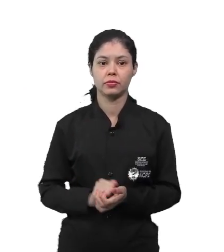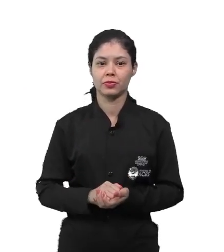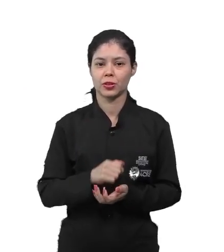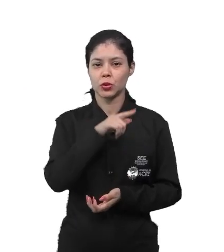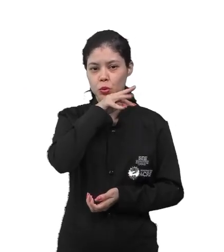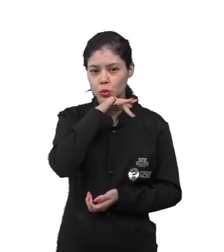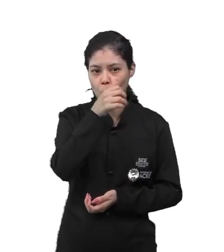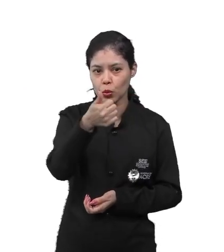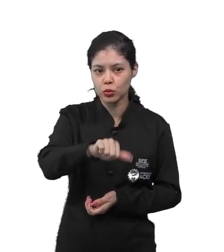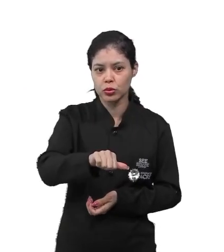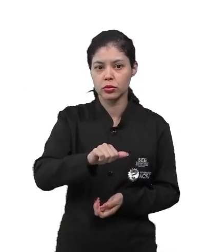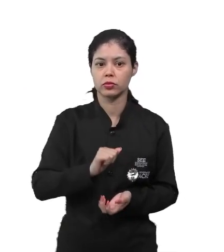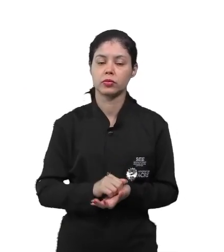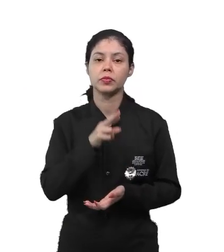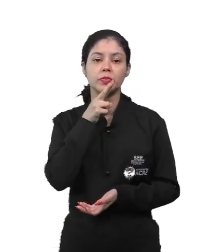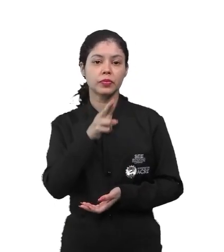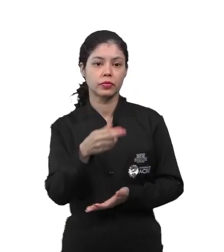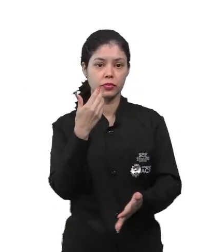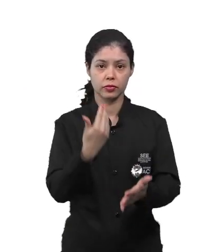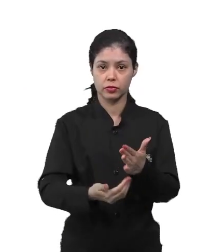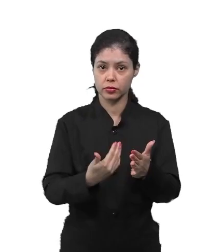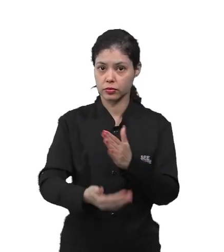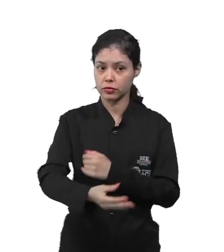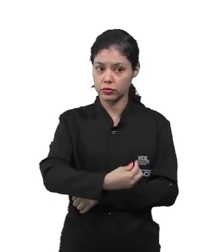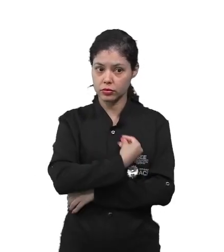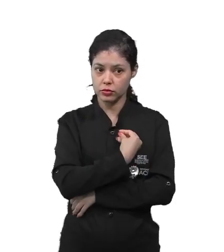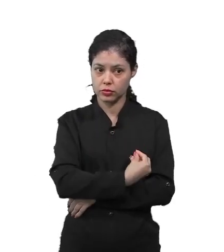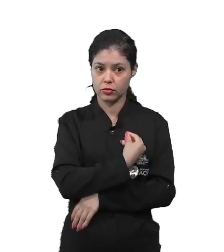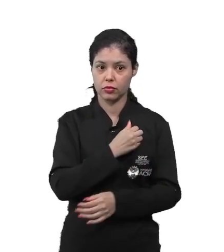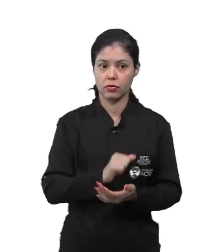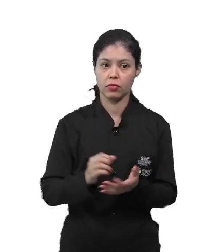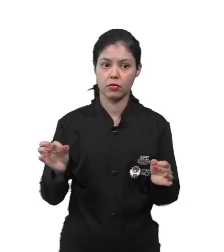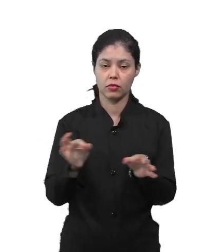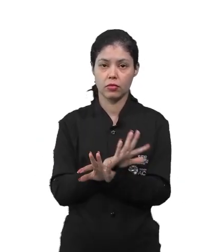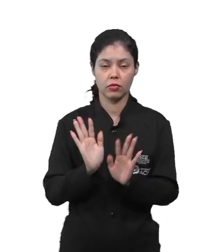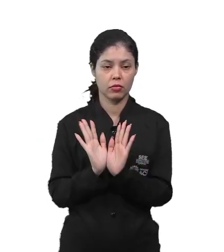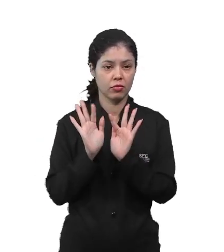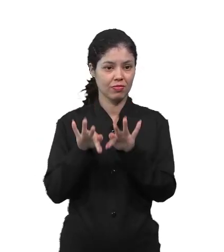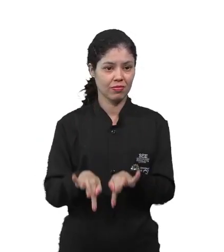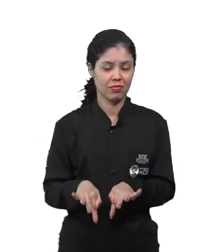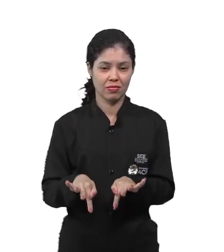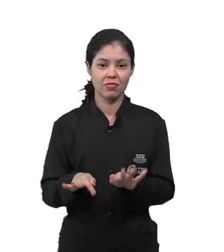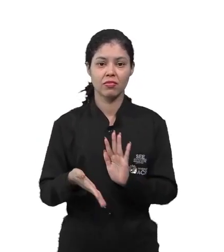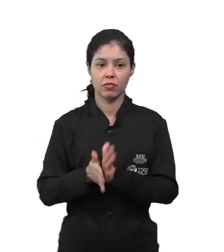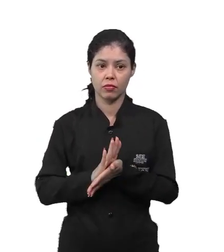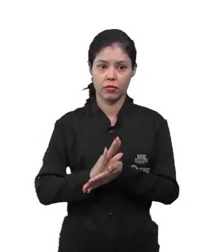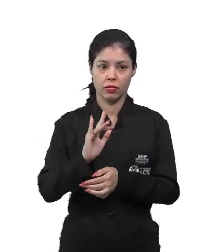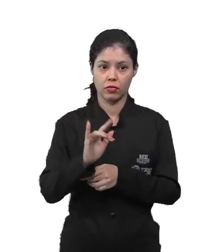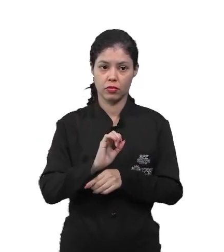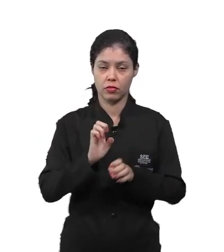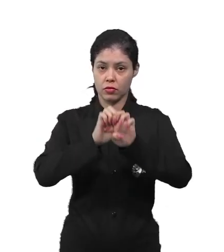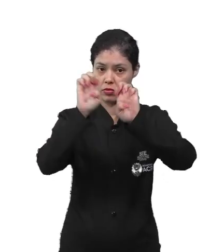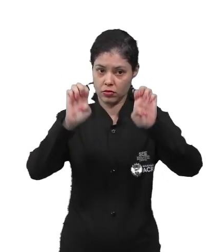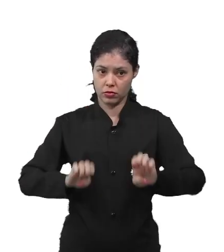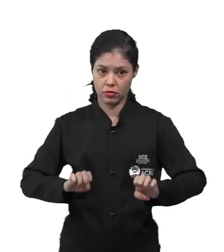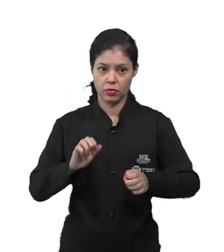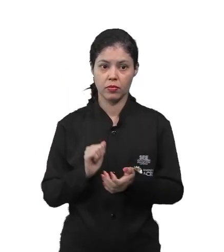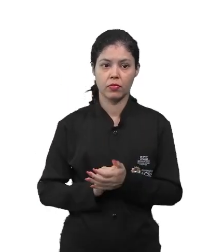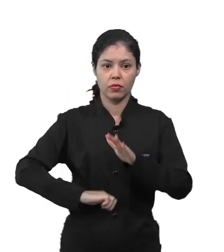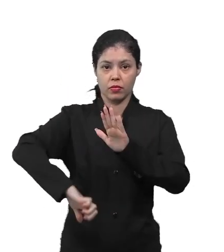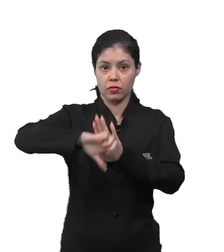ser devastadoras, resultando em perdas de vidas, destruição de infraestruturas,